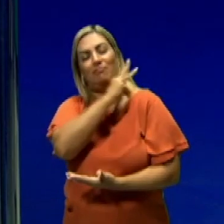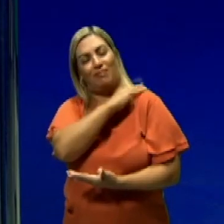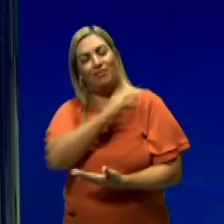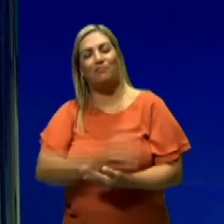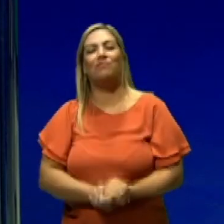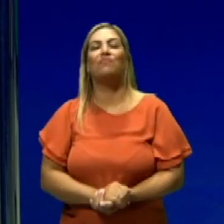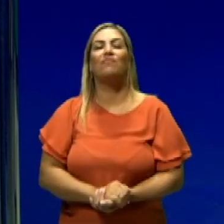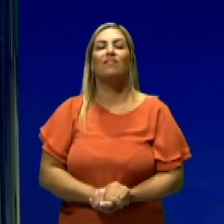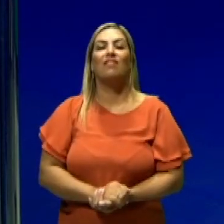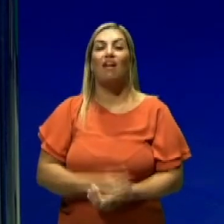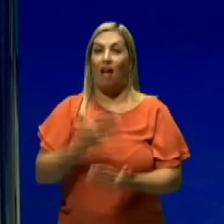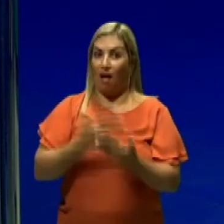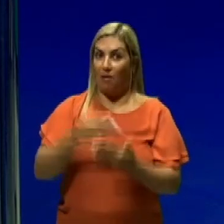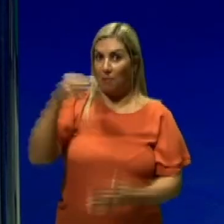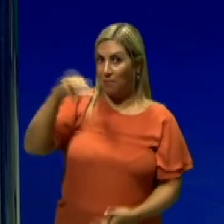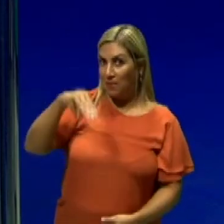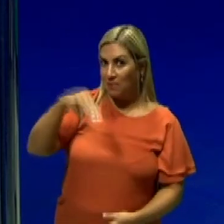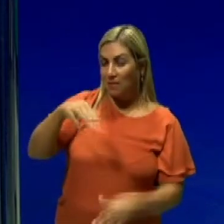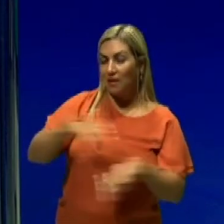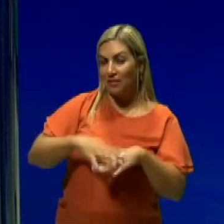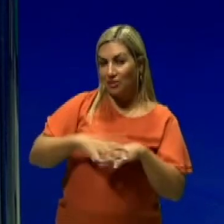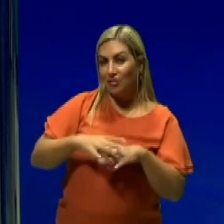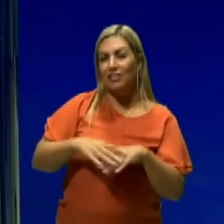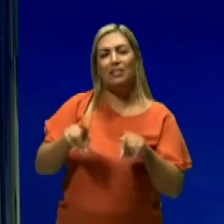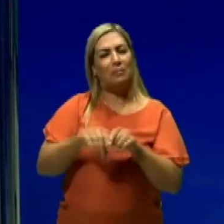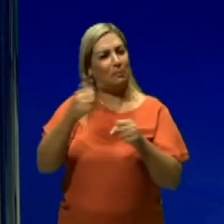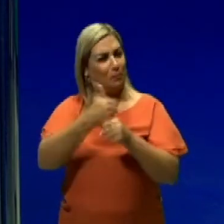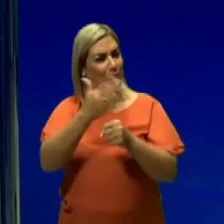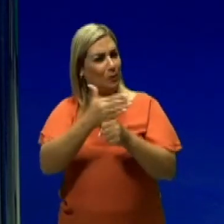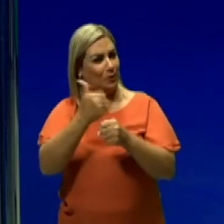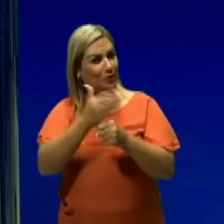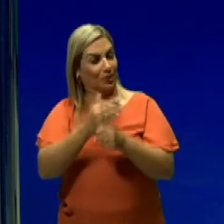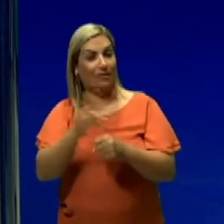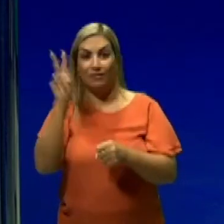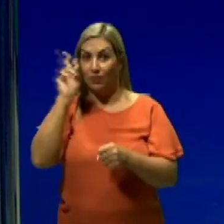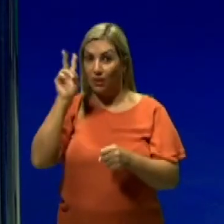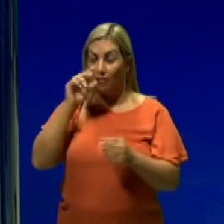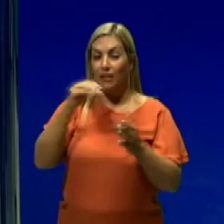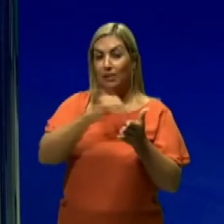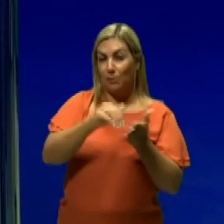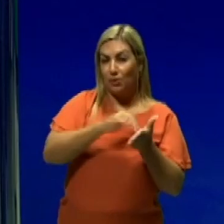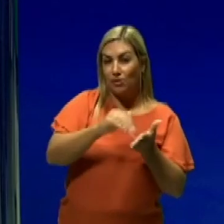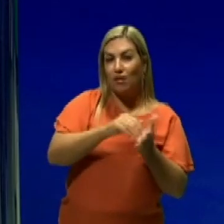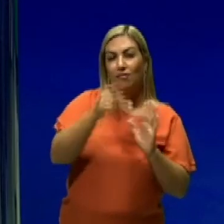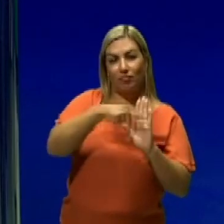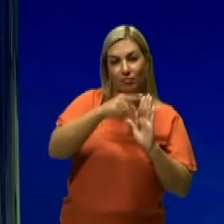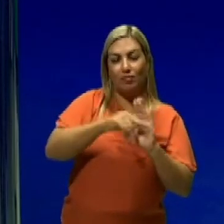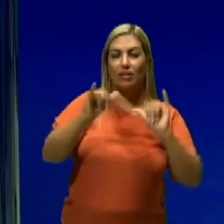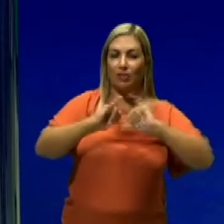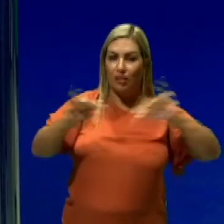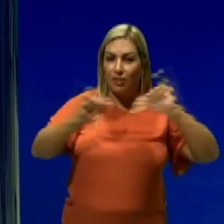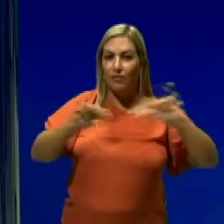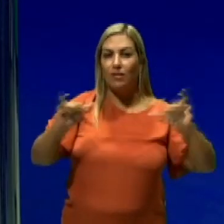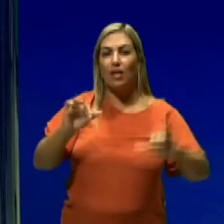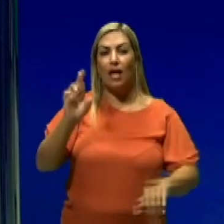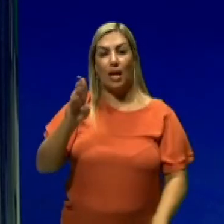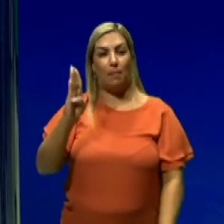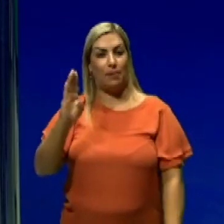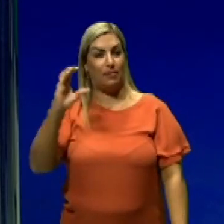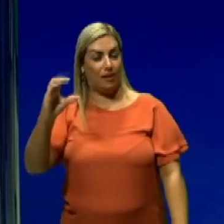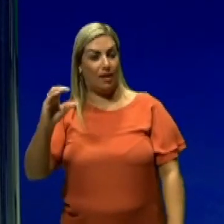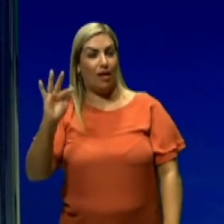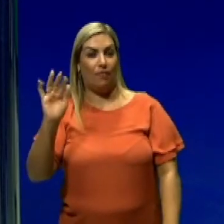do ensino médio ó aula de matemática e biologia em lembrando que os eduquem ação também é transmitido pela